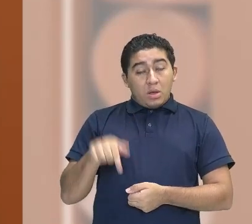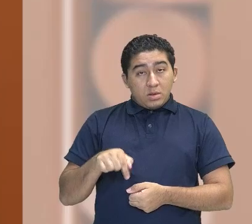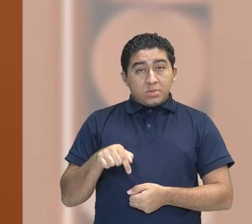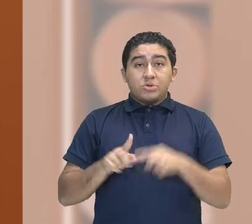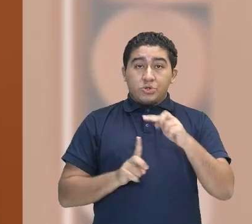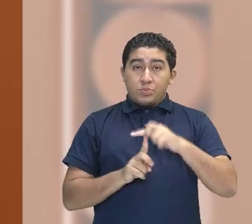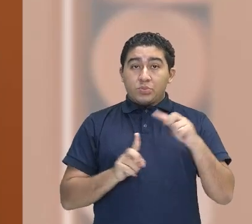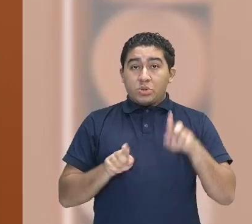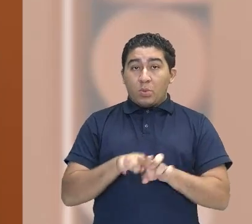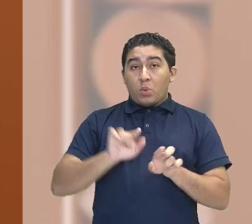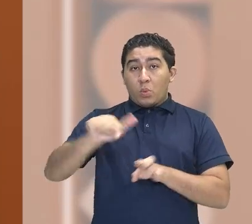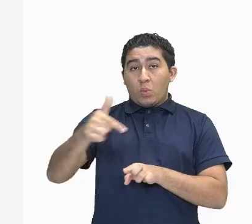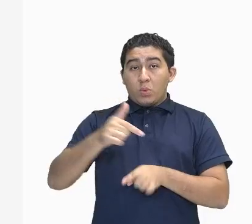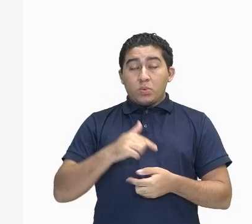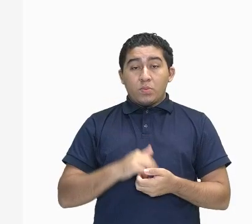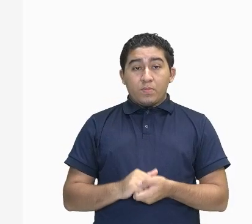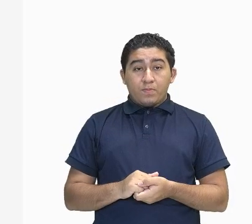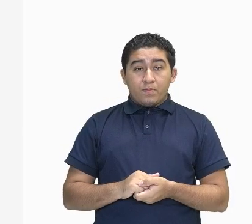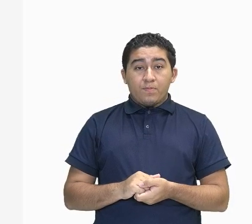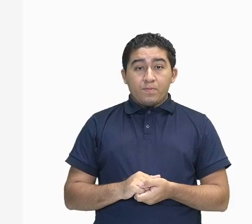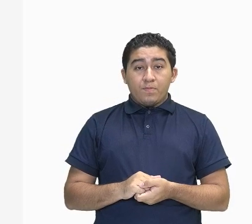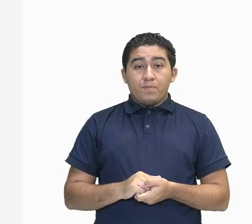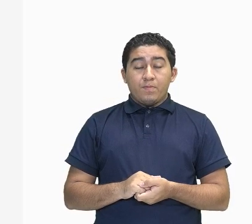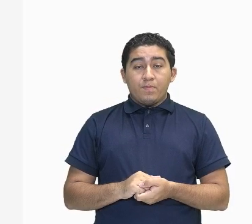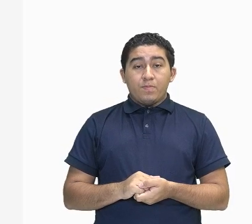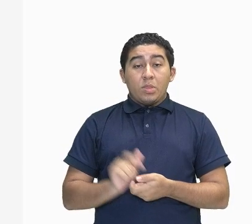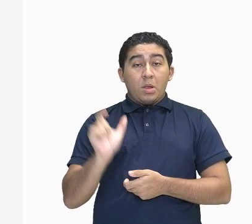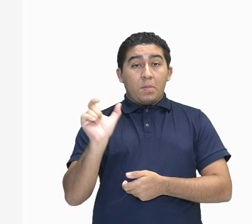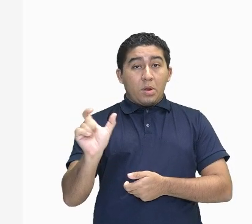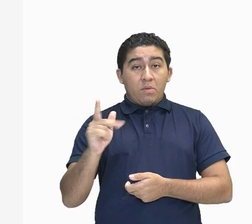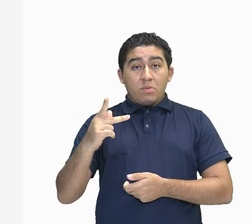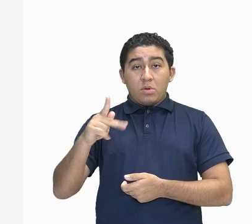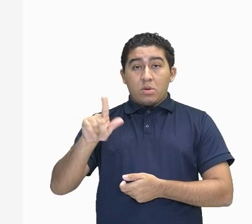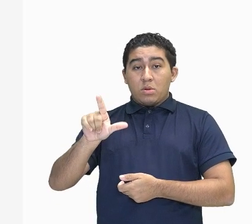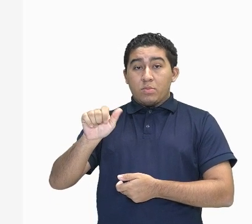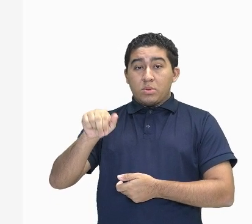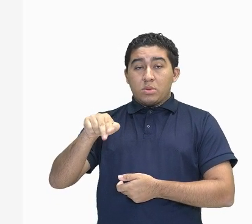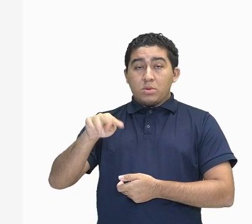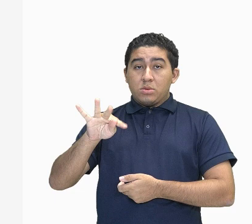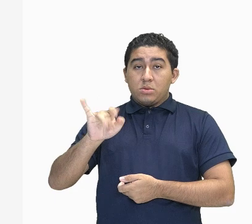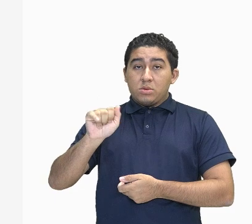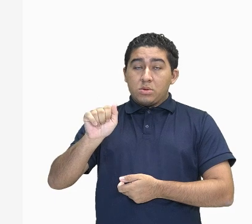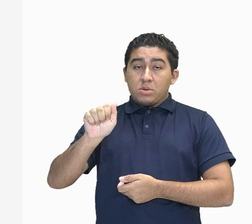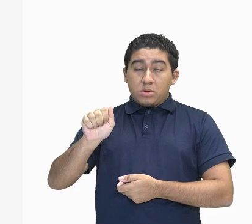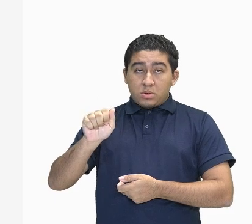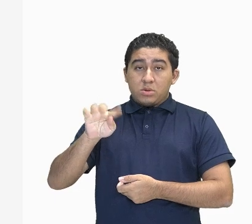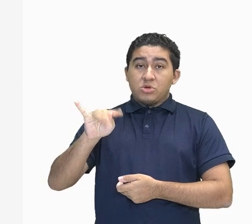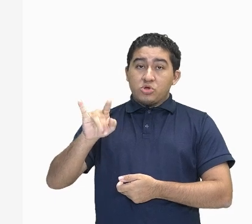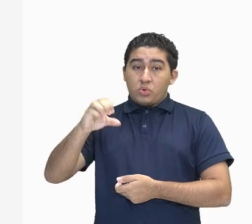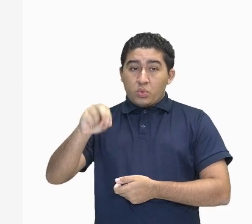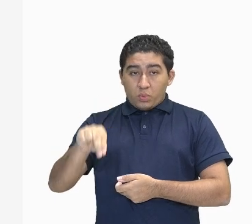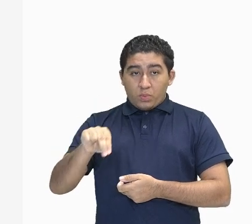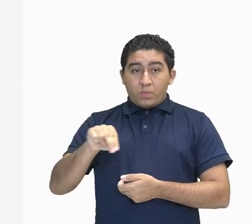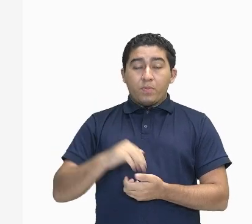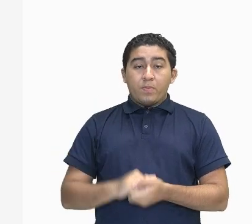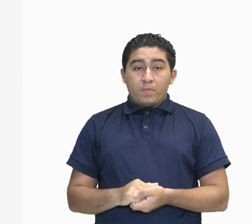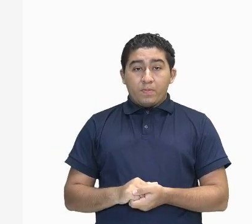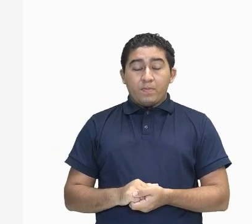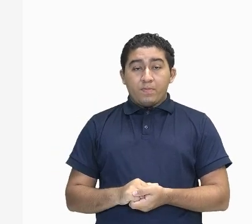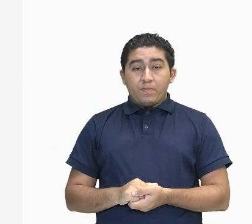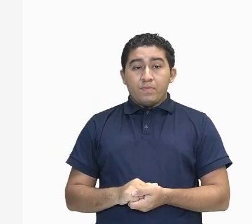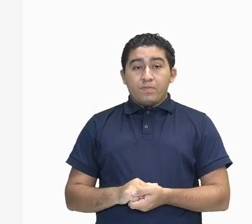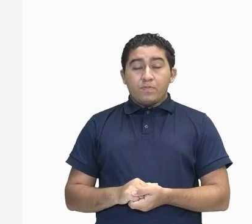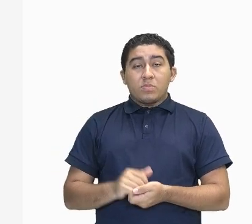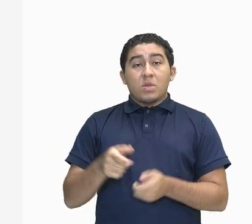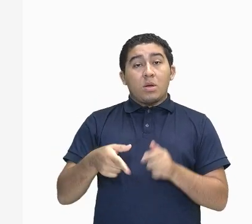a agricultura de plantation, tá? Surgiu o plantation, gente, com o colonialismo dos séculos